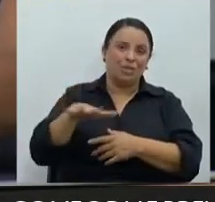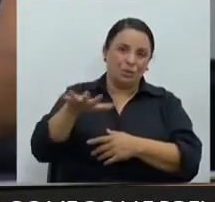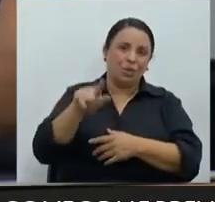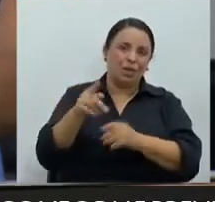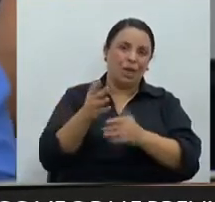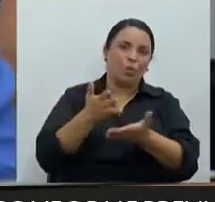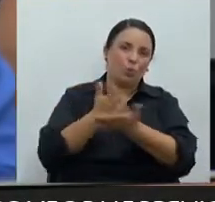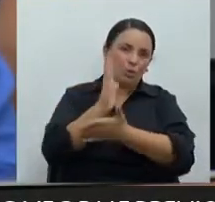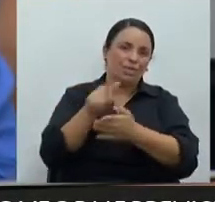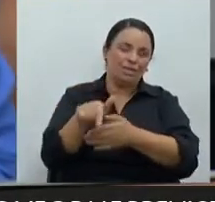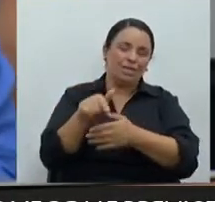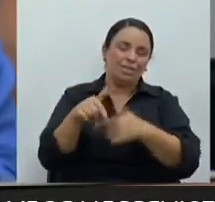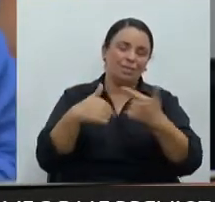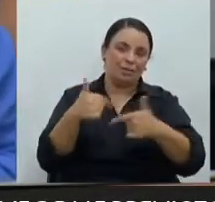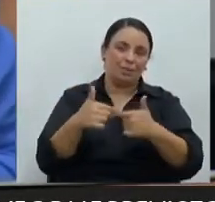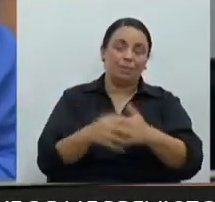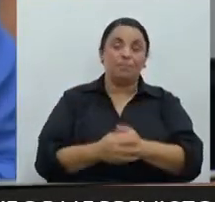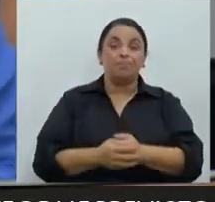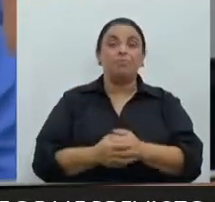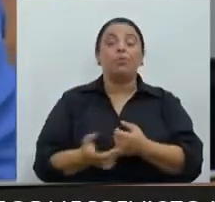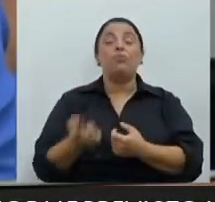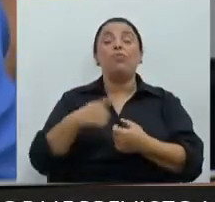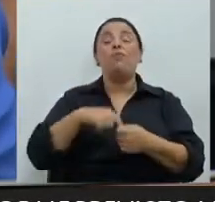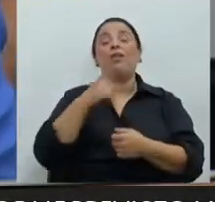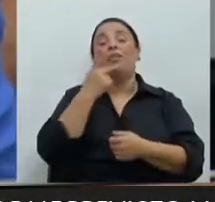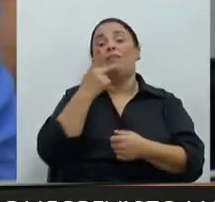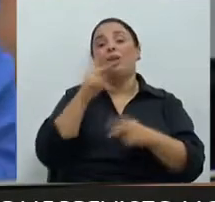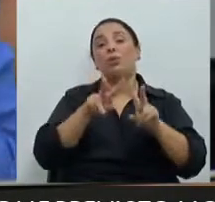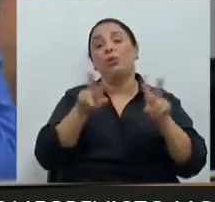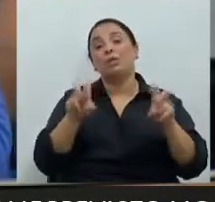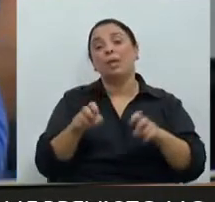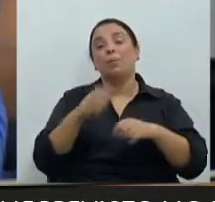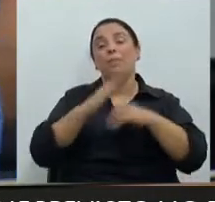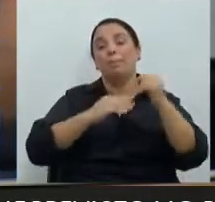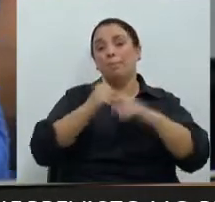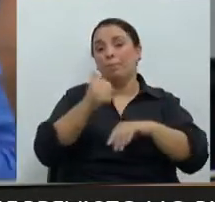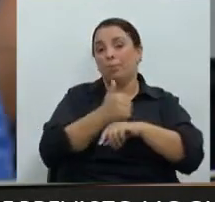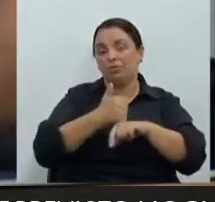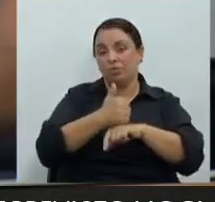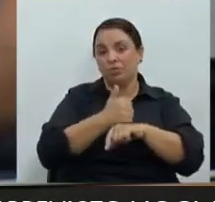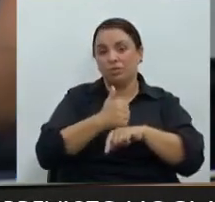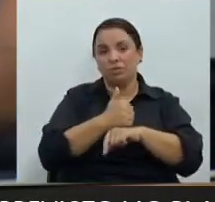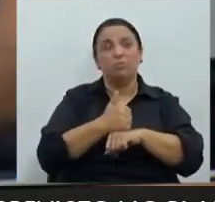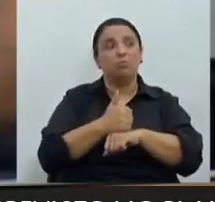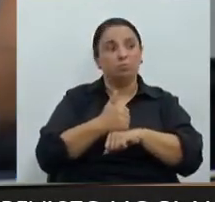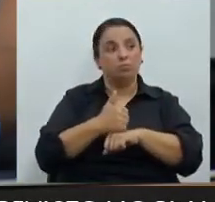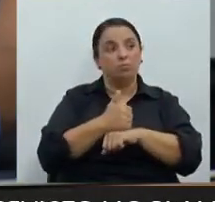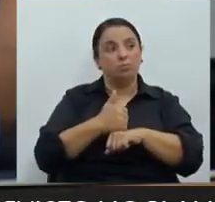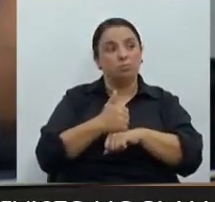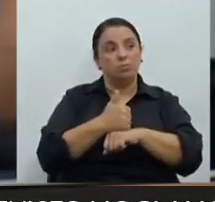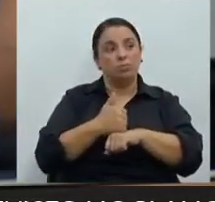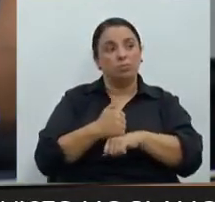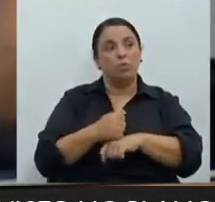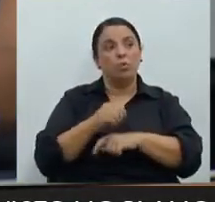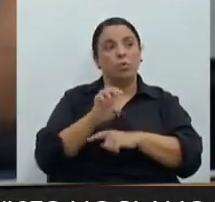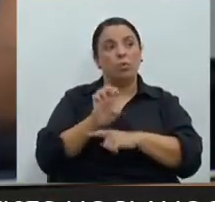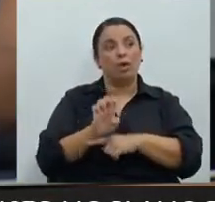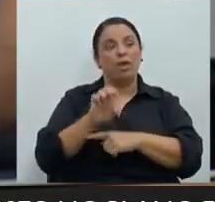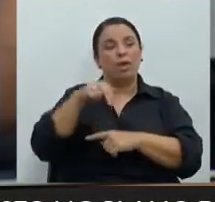Vou voltar aqui sobre o profissionalizante. O MTI, né, que é o Ensino Médio